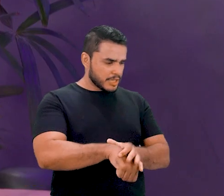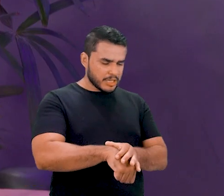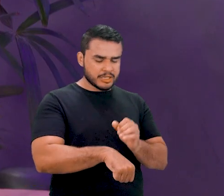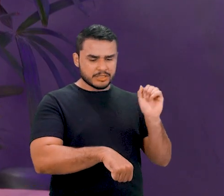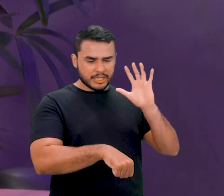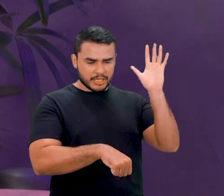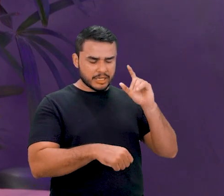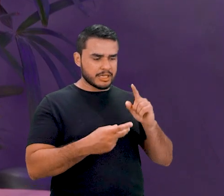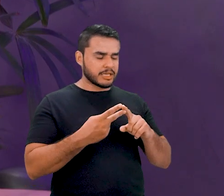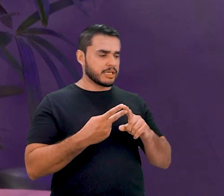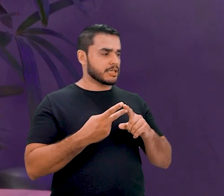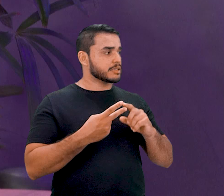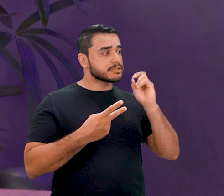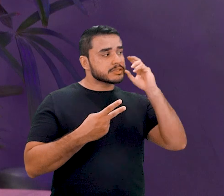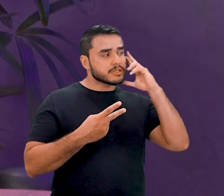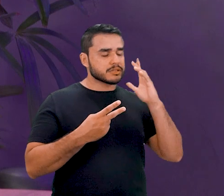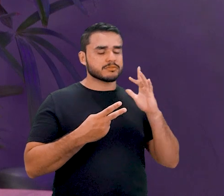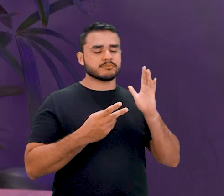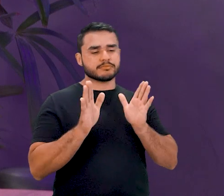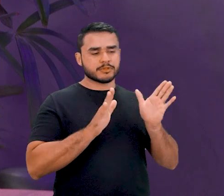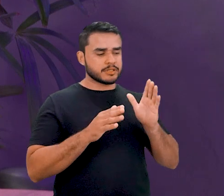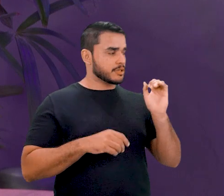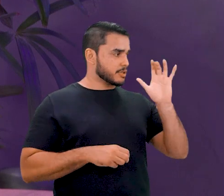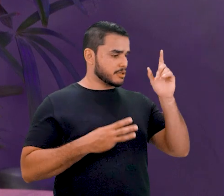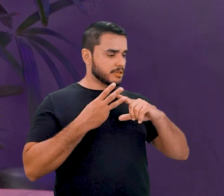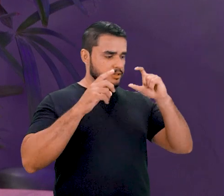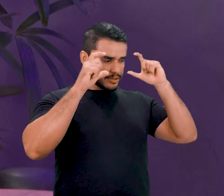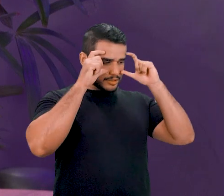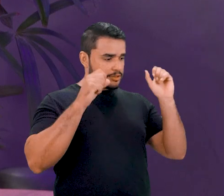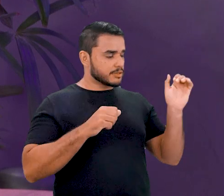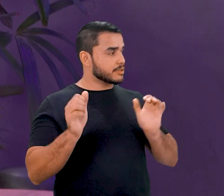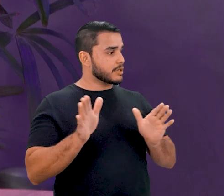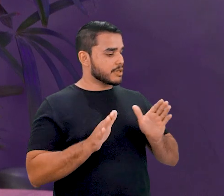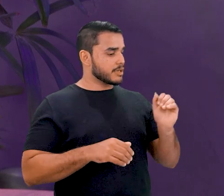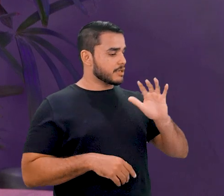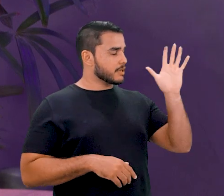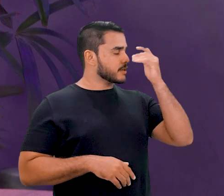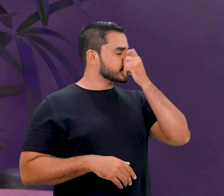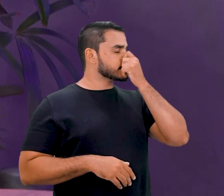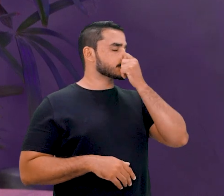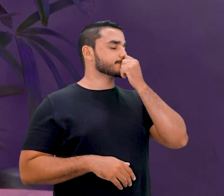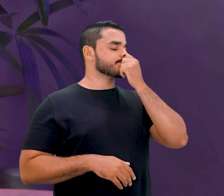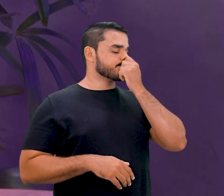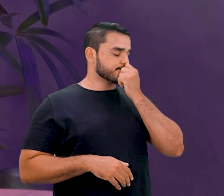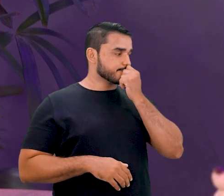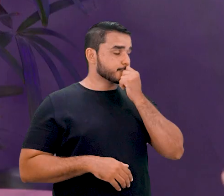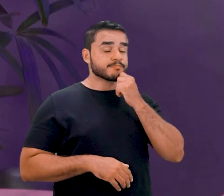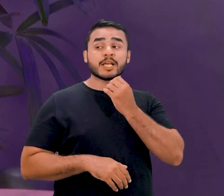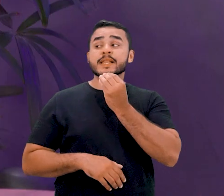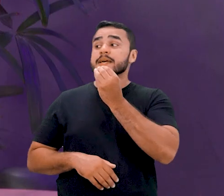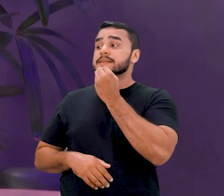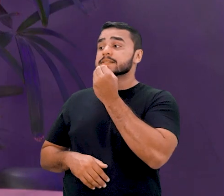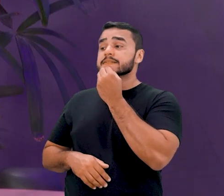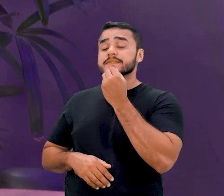um celular acessível é caro, um óculos acessível é caro. Tudo pra gente. Em vez de facilitar algo que é